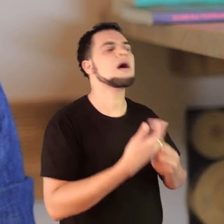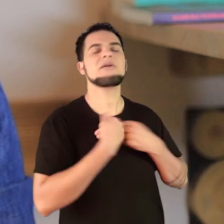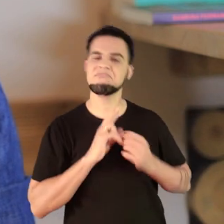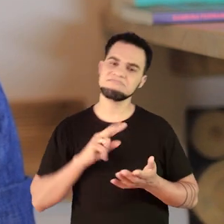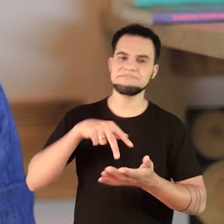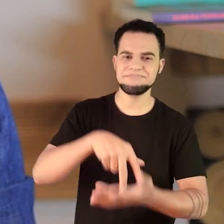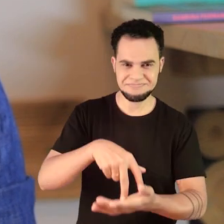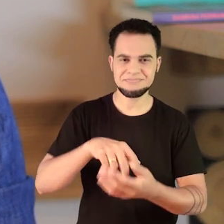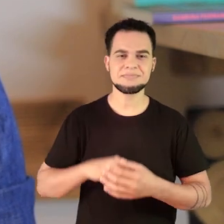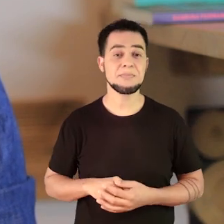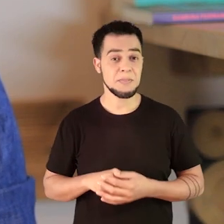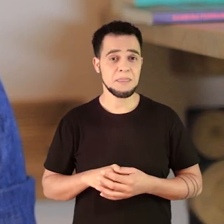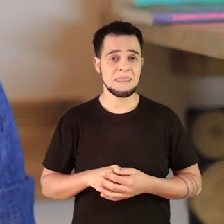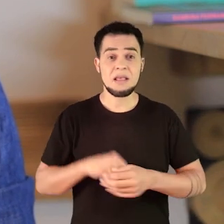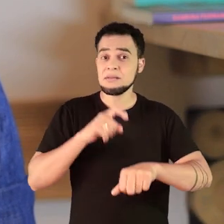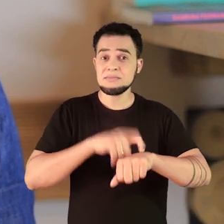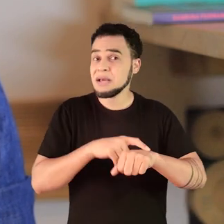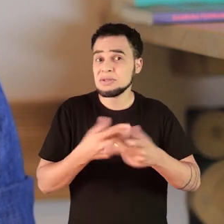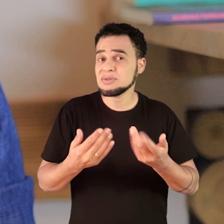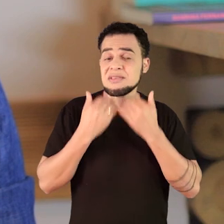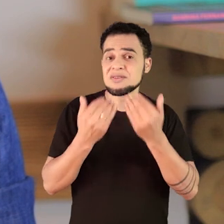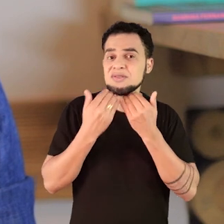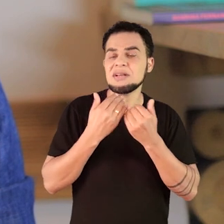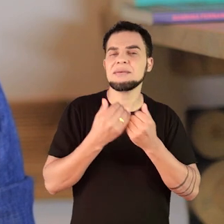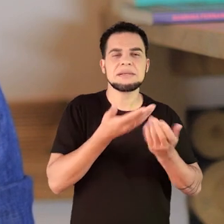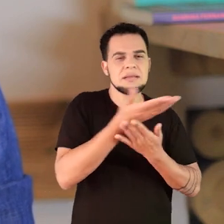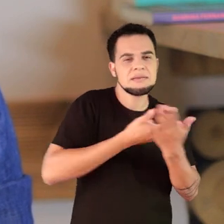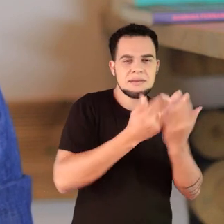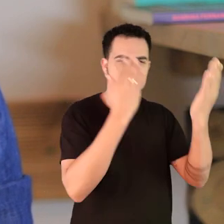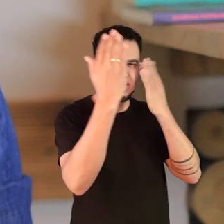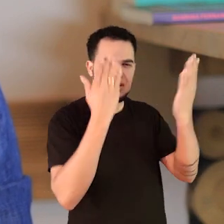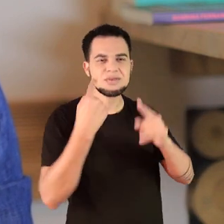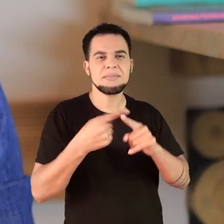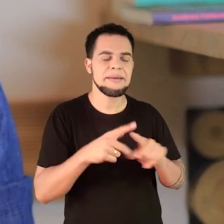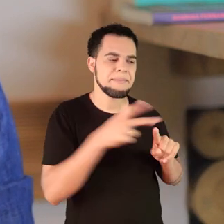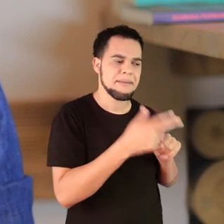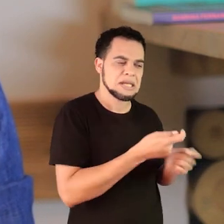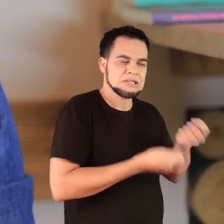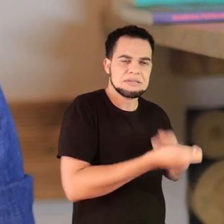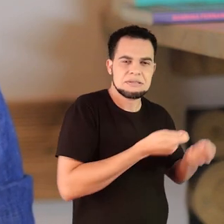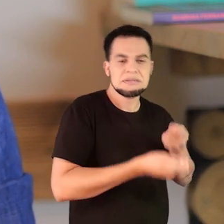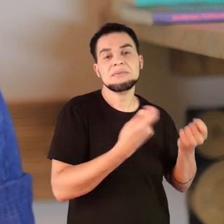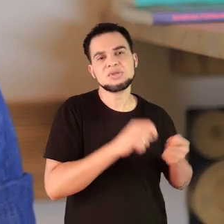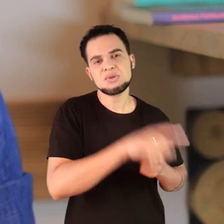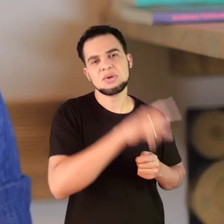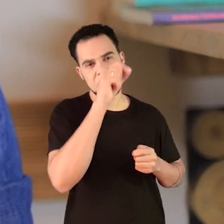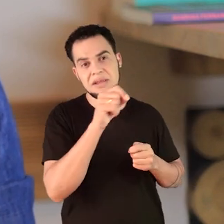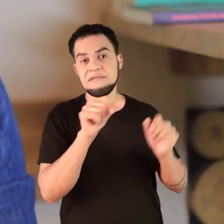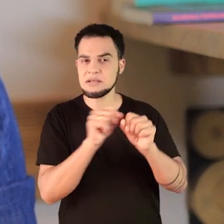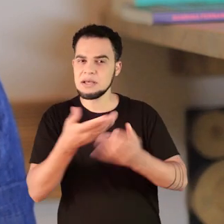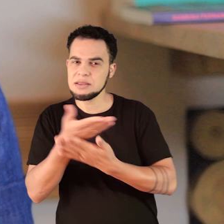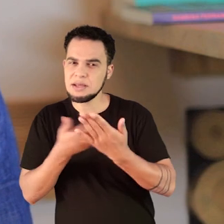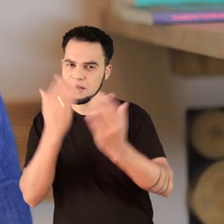consequentemente, chegar aqui. Em um momento que a terapia já não acontece mais devido ao corte de gastos na vida pessoal, no qual precisa escolher